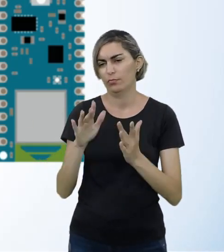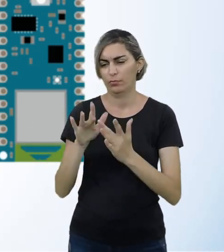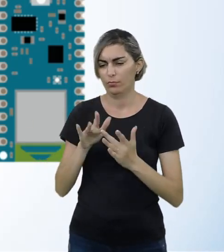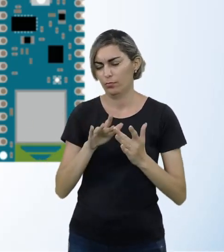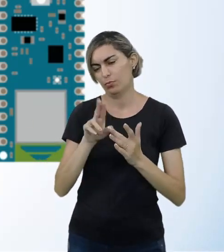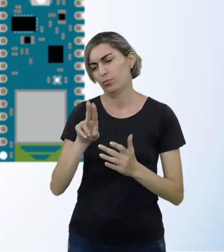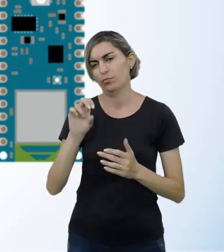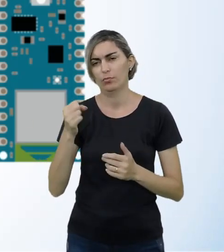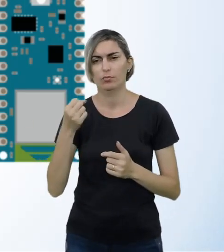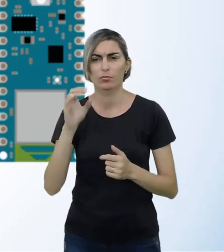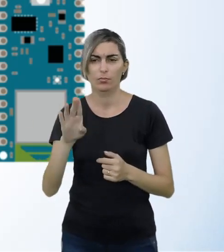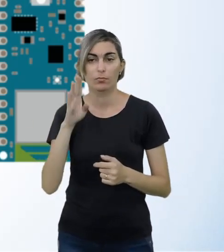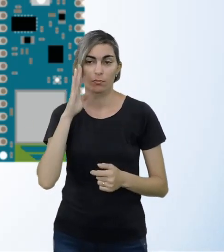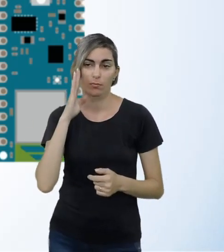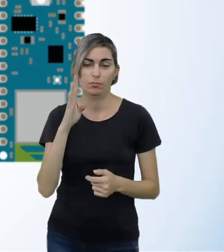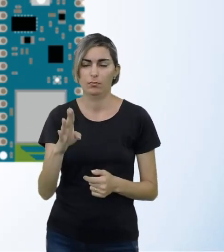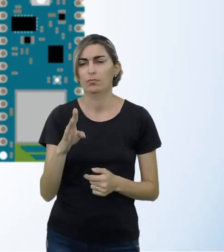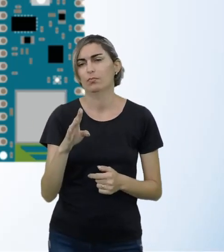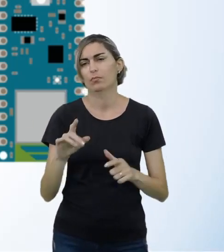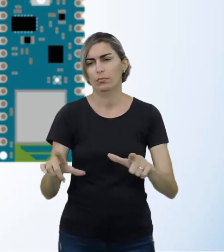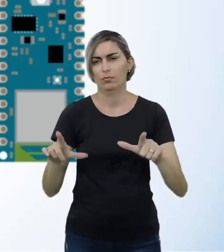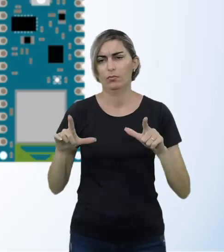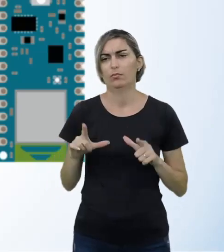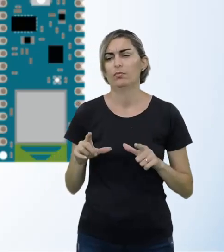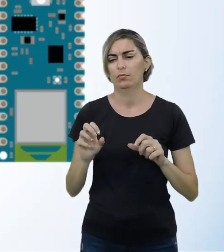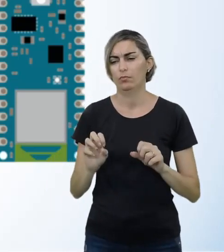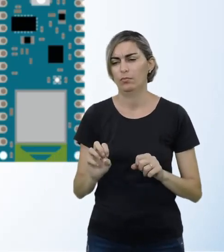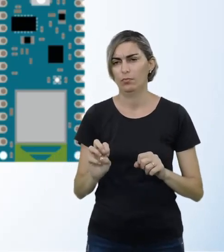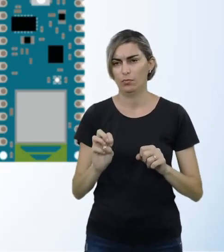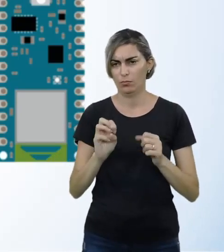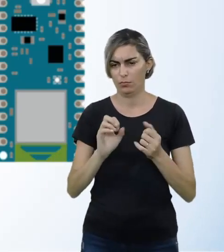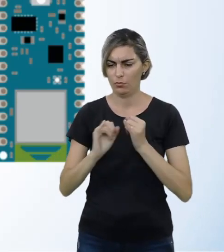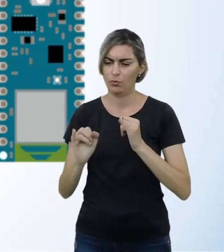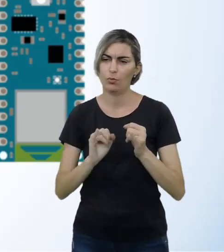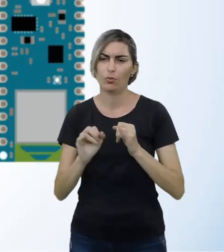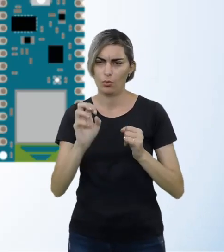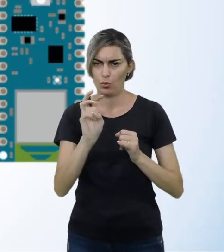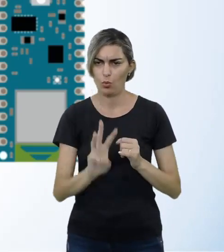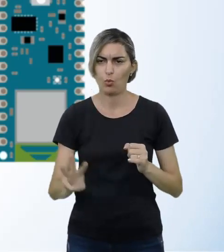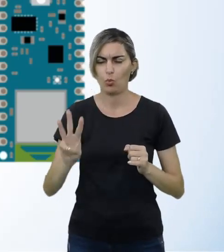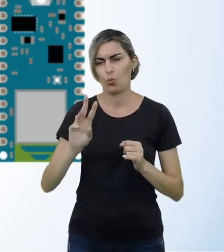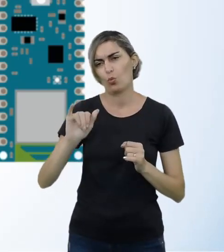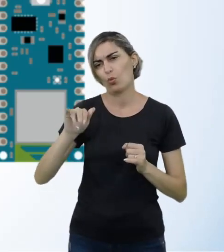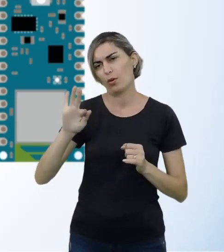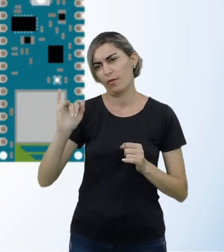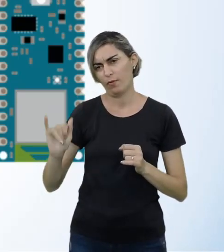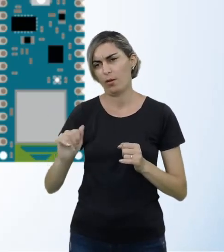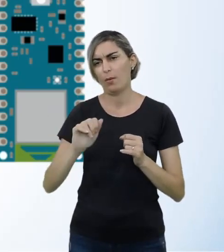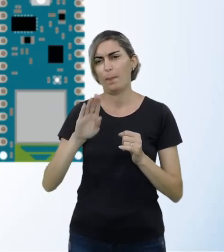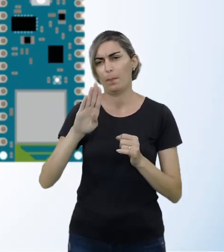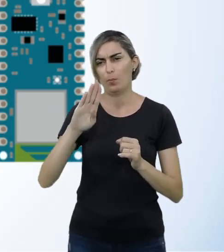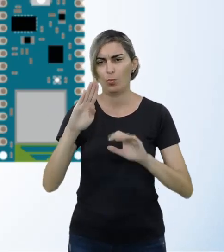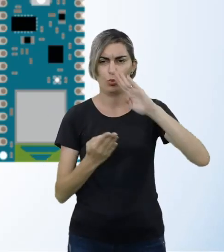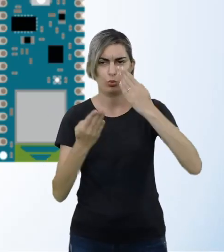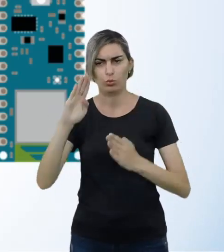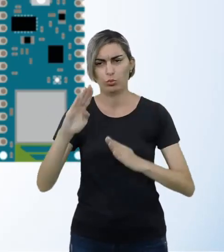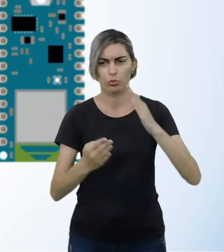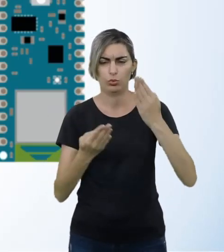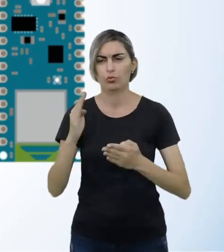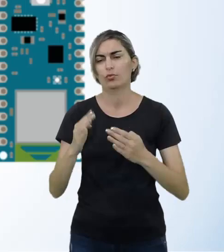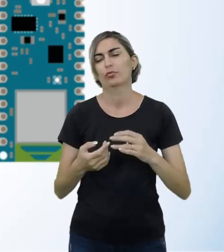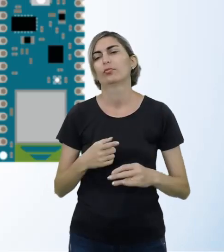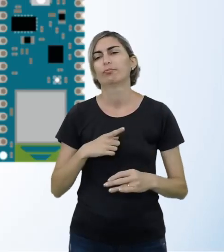micro USB e o principal dessa placa é Wi-Fi Bluetooth. Isso é uma placa mais recente. É uma placa que ela lhe traz uma possibilidade